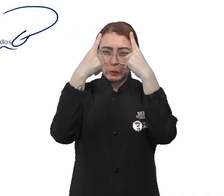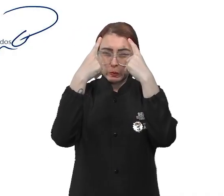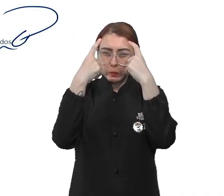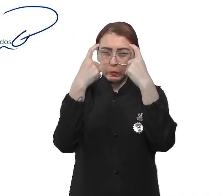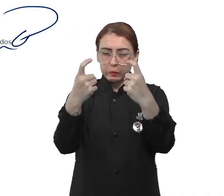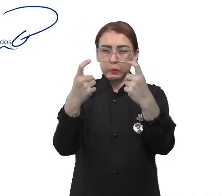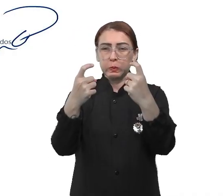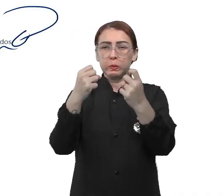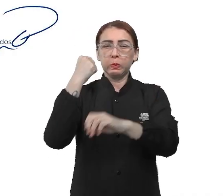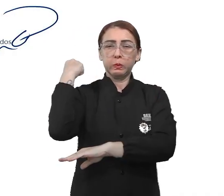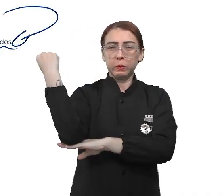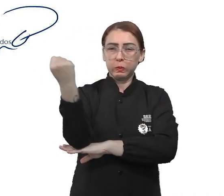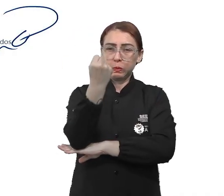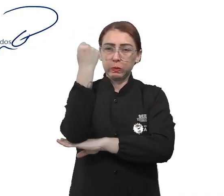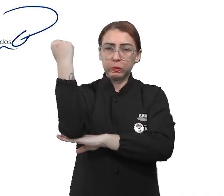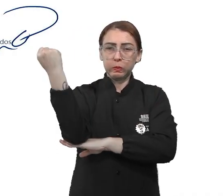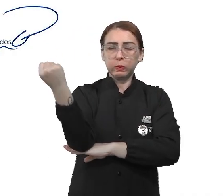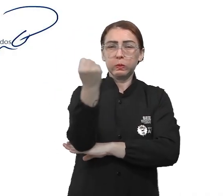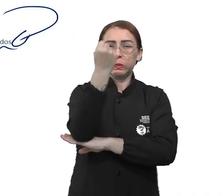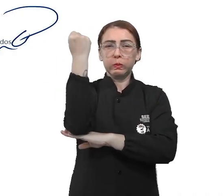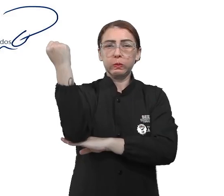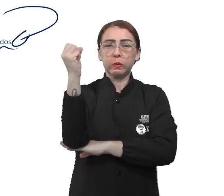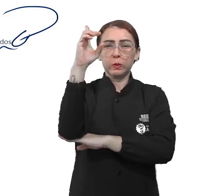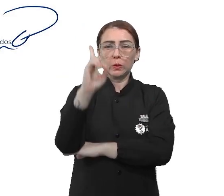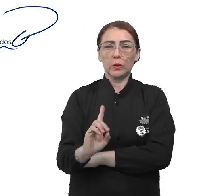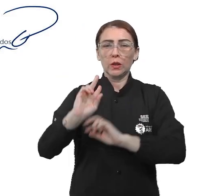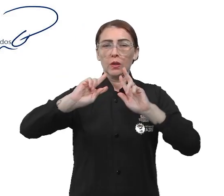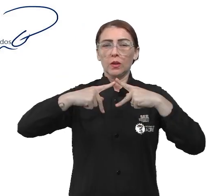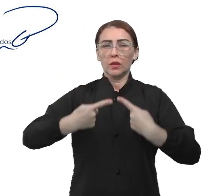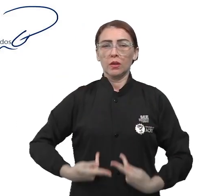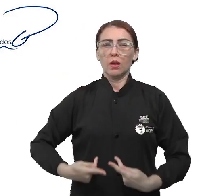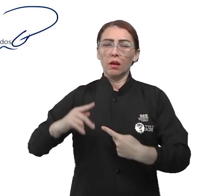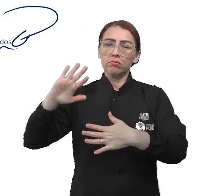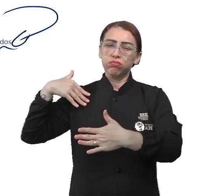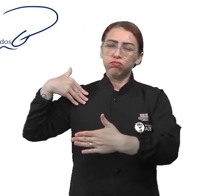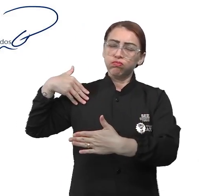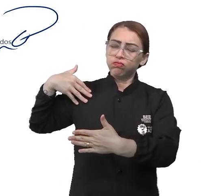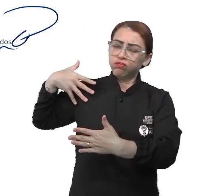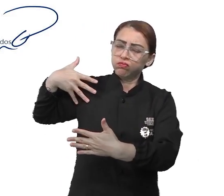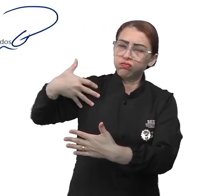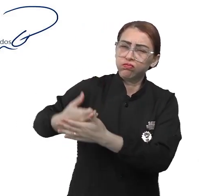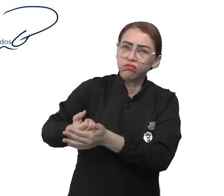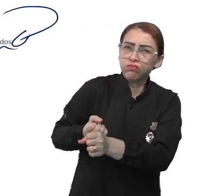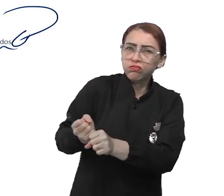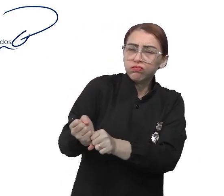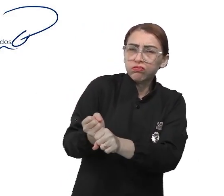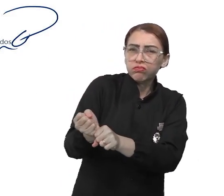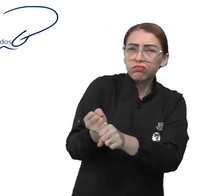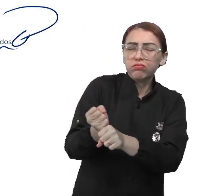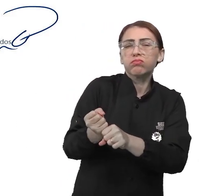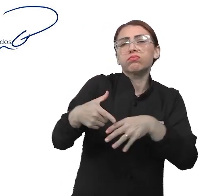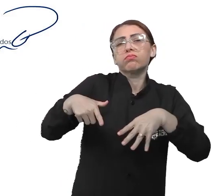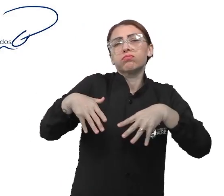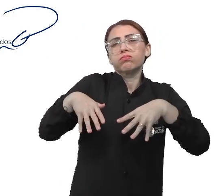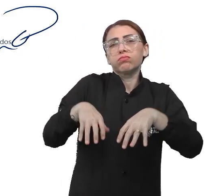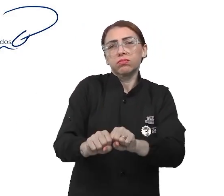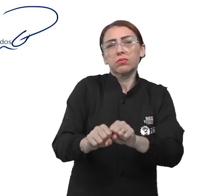violentas violações de direitos humanos que aconteceram ao longo de décadas sobre aquele